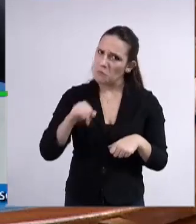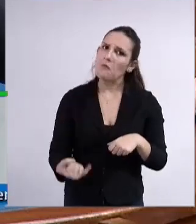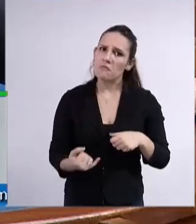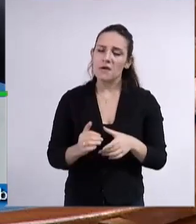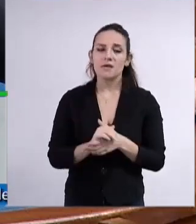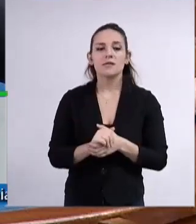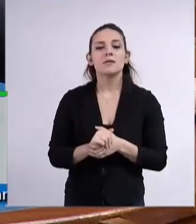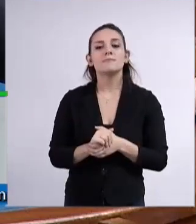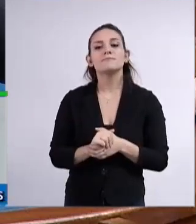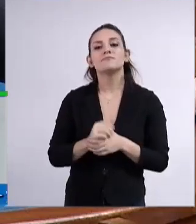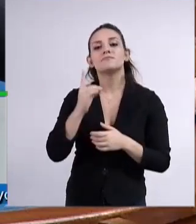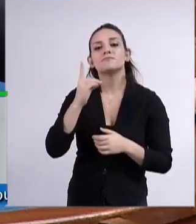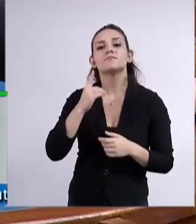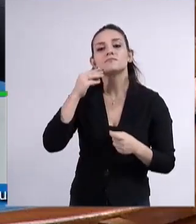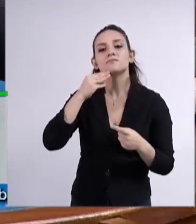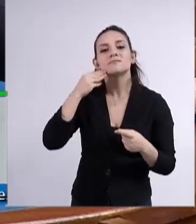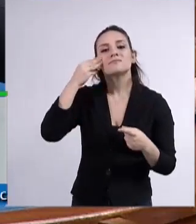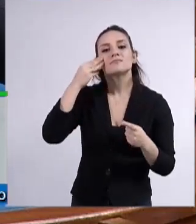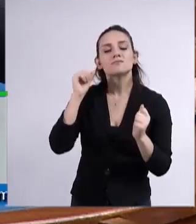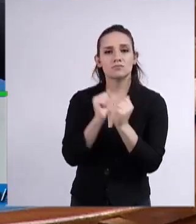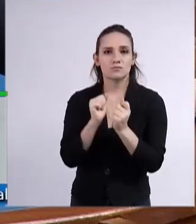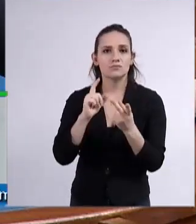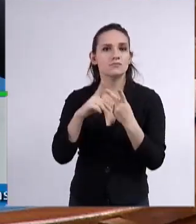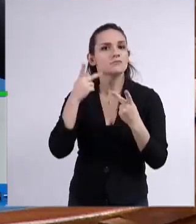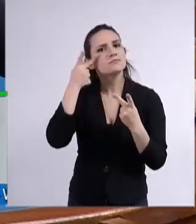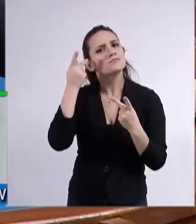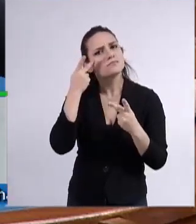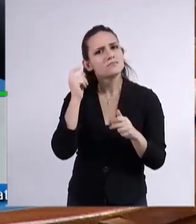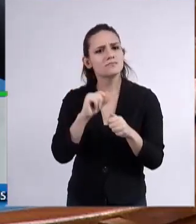Filho, em conjunto com o deputado Pedro Kemp,